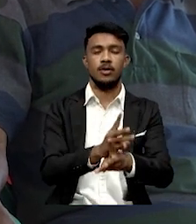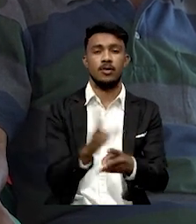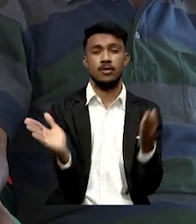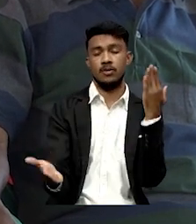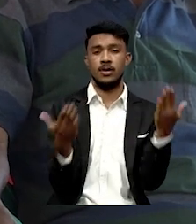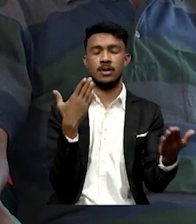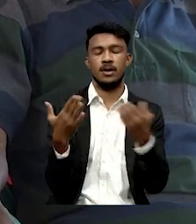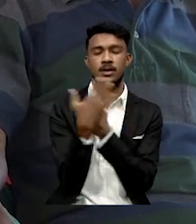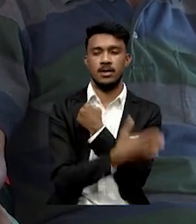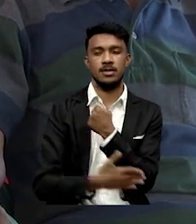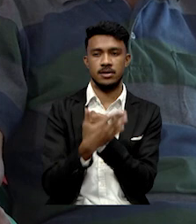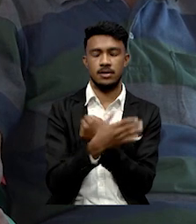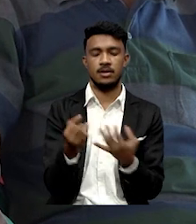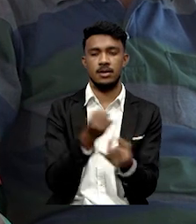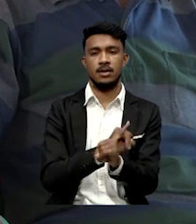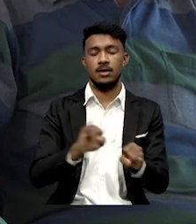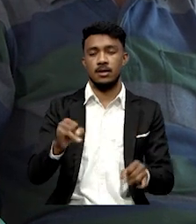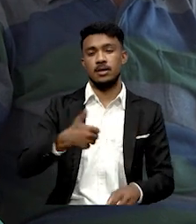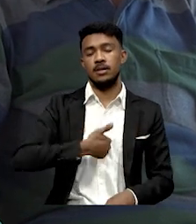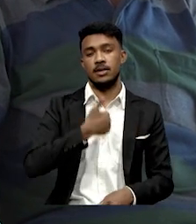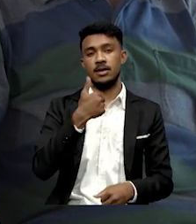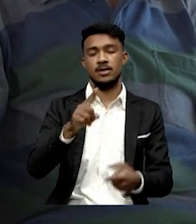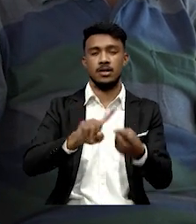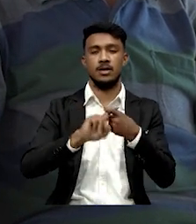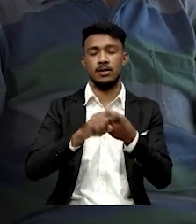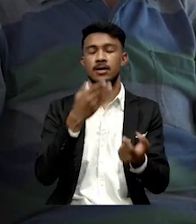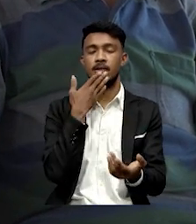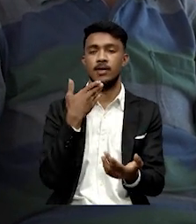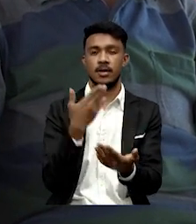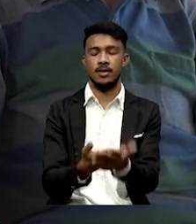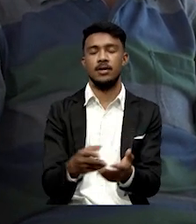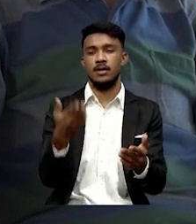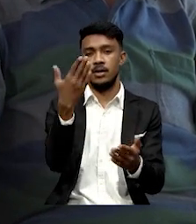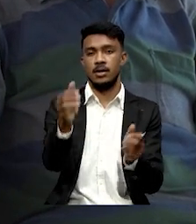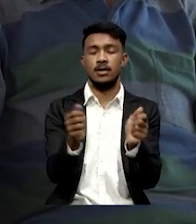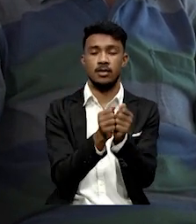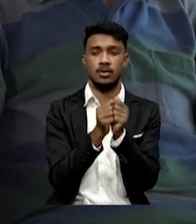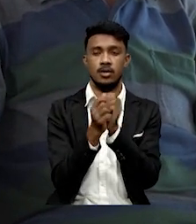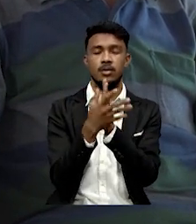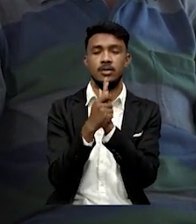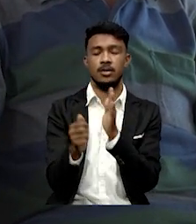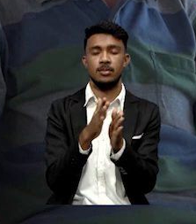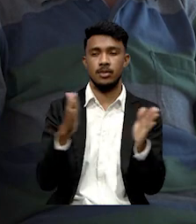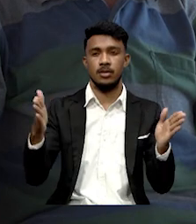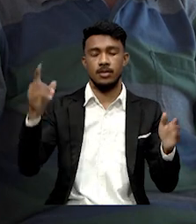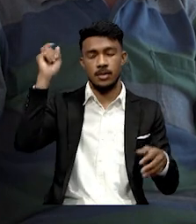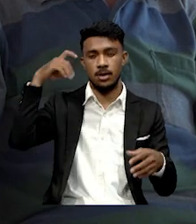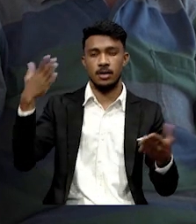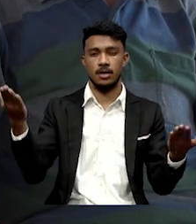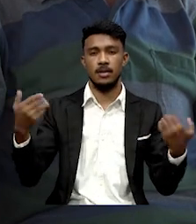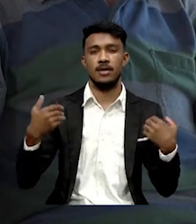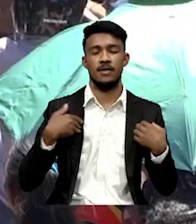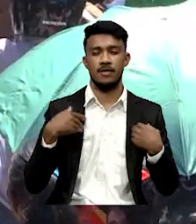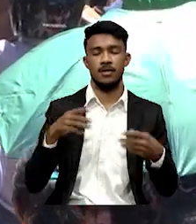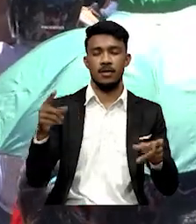nação, é independência e relação. Então, dia que liu, nem a capacidade boa, mas tem que não mesmo ia, atenção lhe liu para